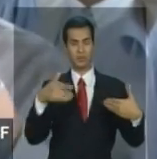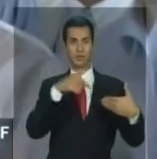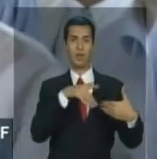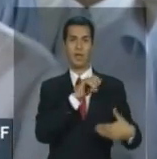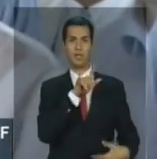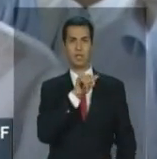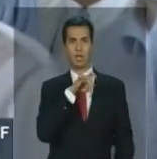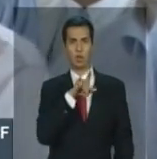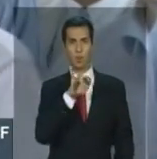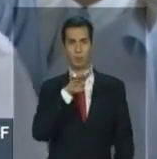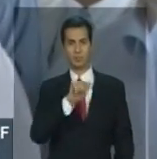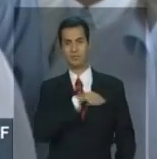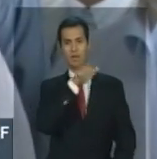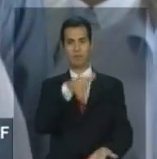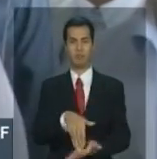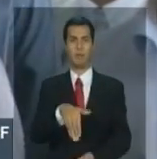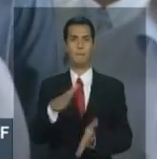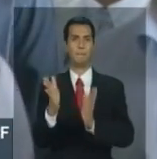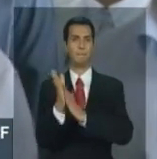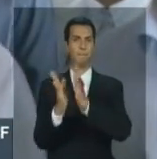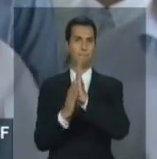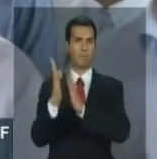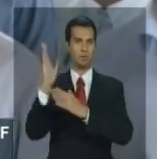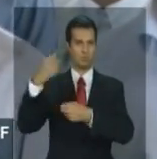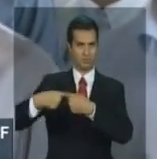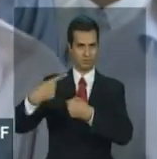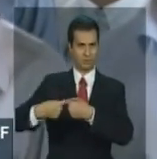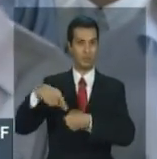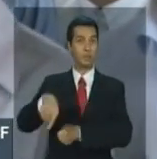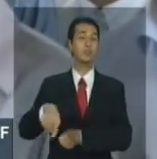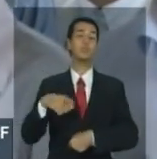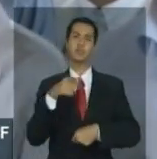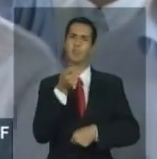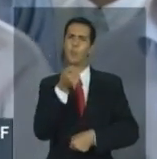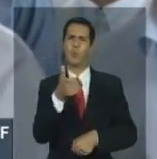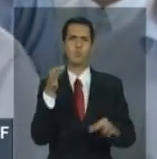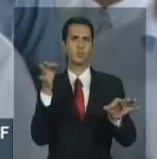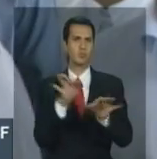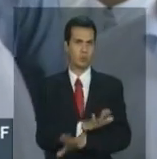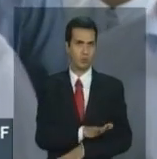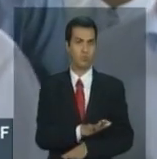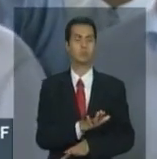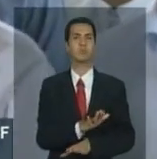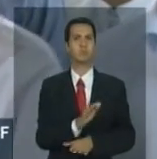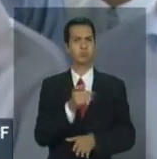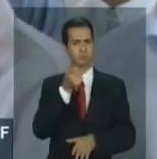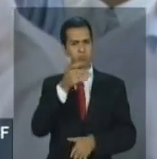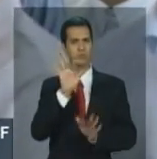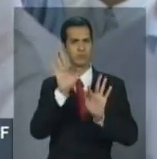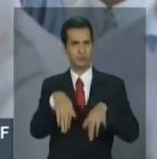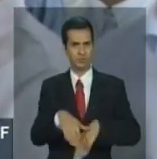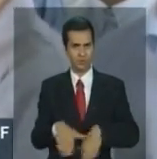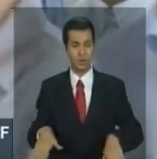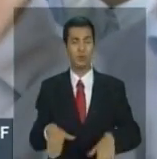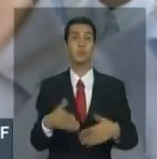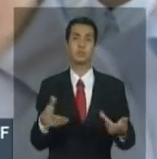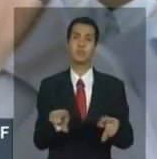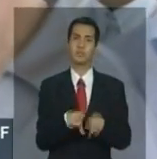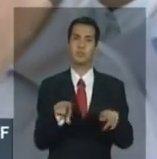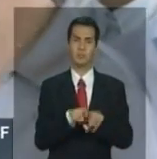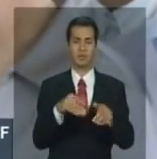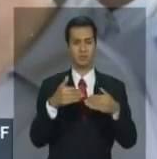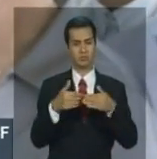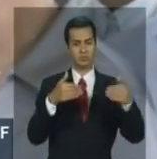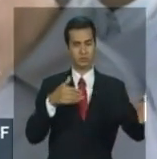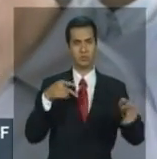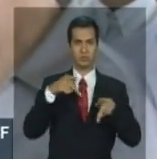até Palmas, como, que está quase concluindo, né, está no fim a conclusão, como do trecho também